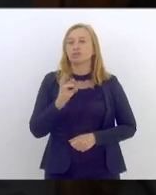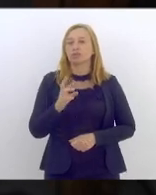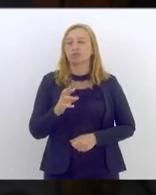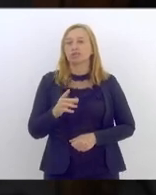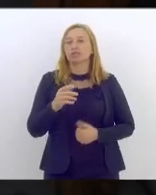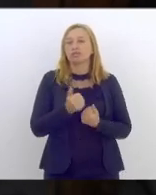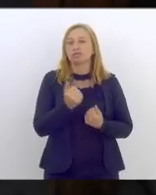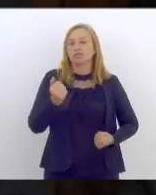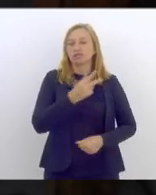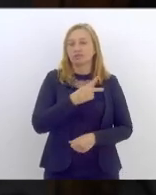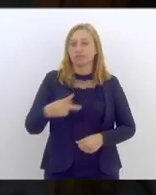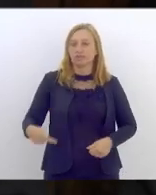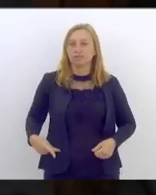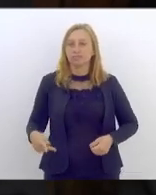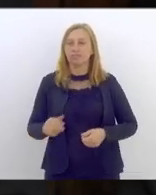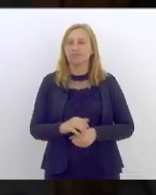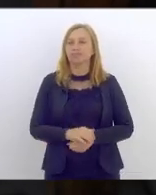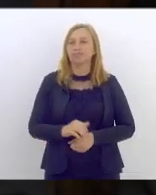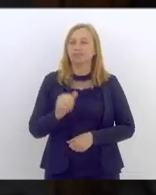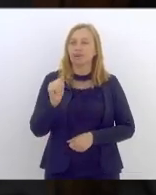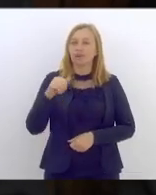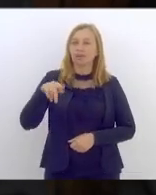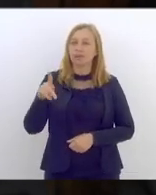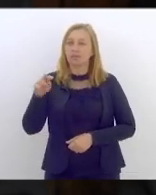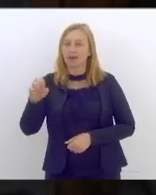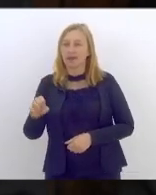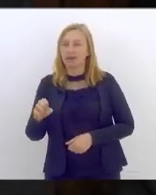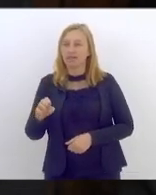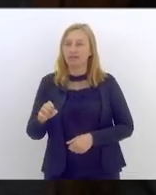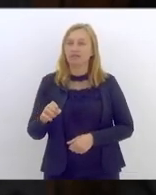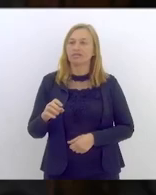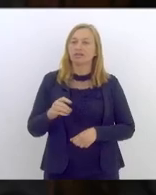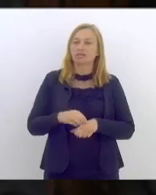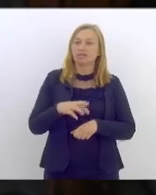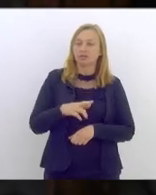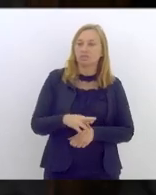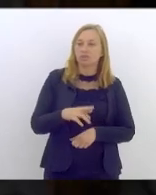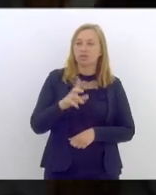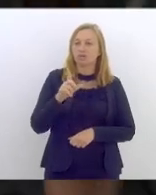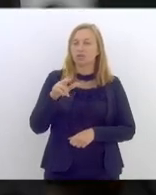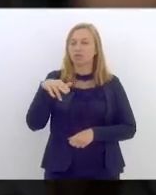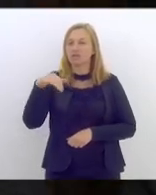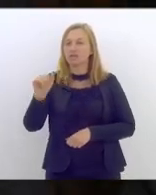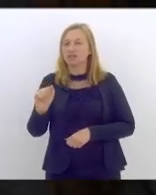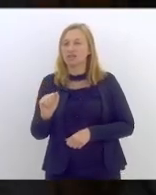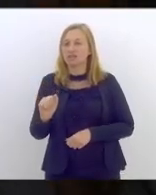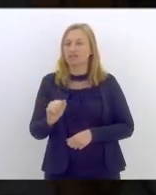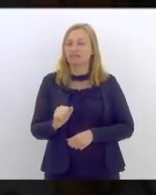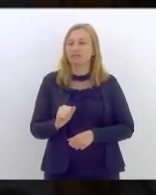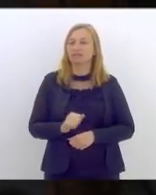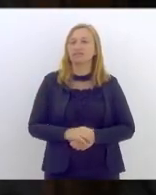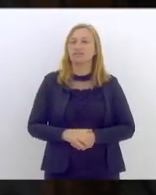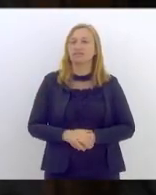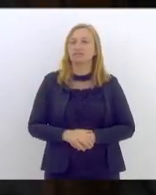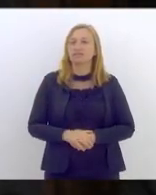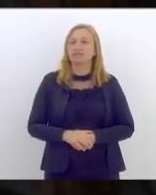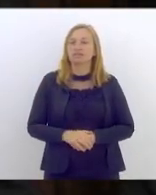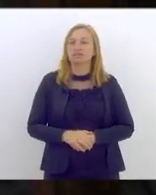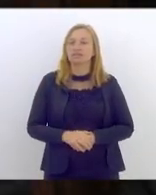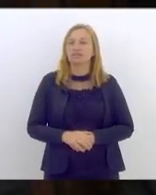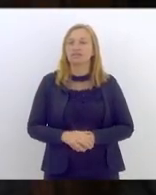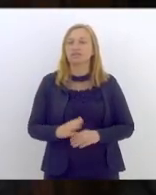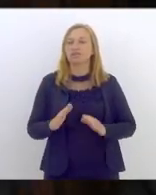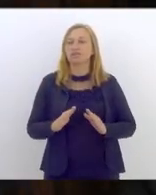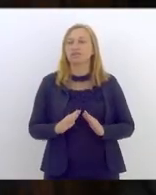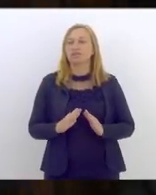vice-presidente Doutor Denis Doutora Luiza Teresa de Matos integrante do Ó especial do colégio